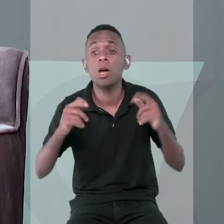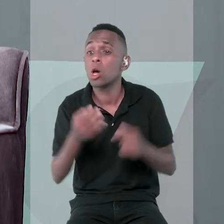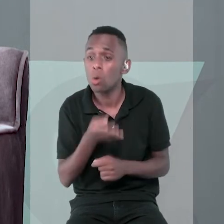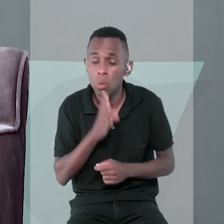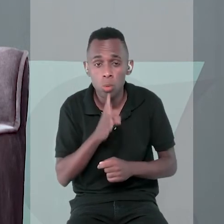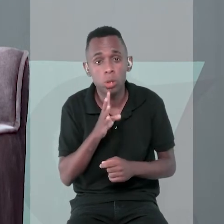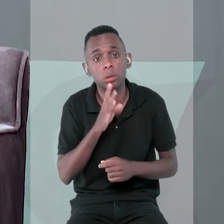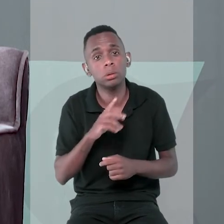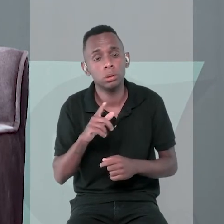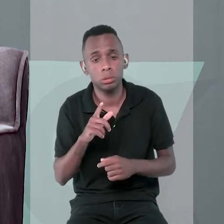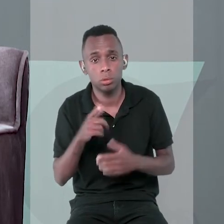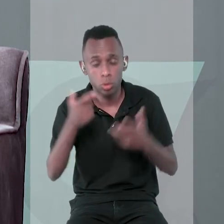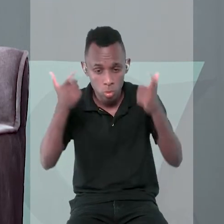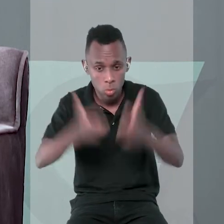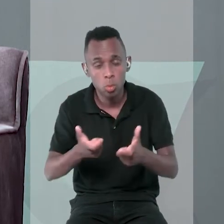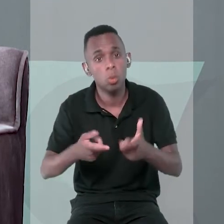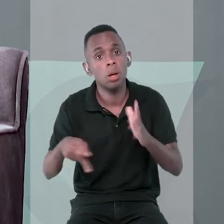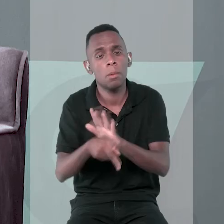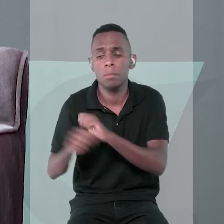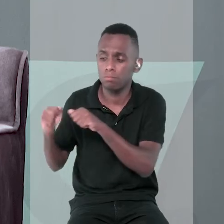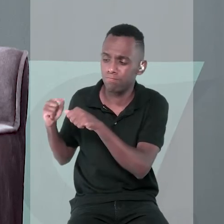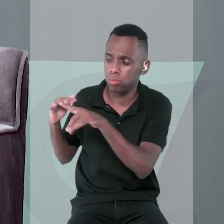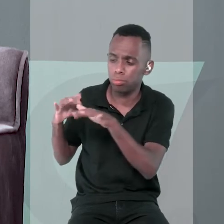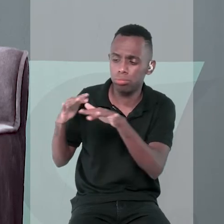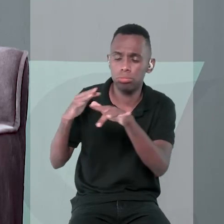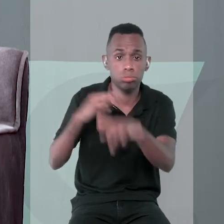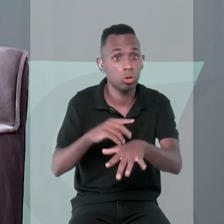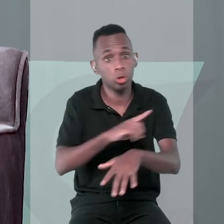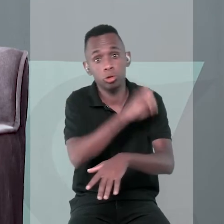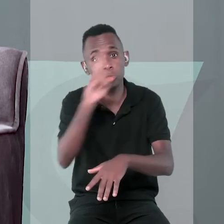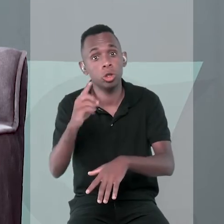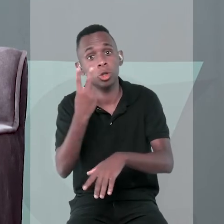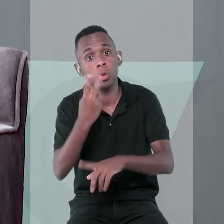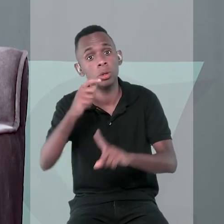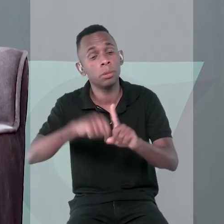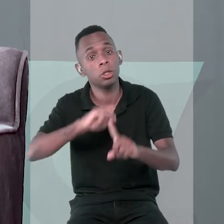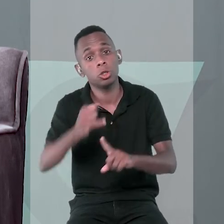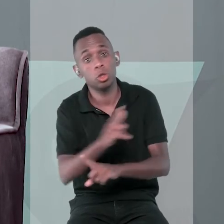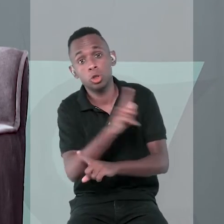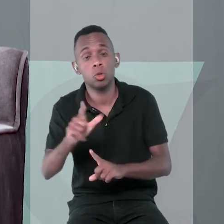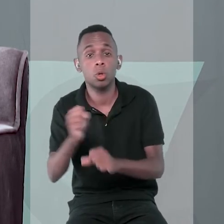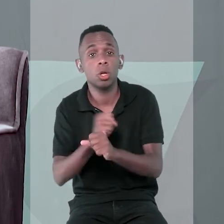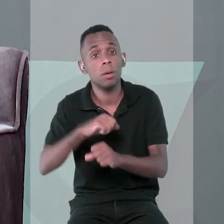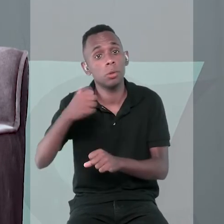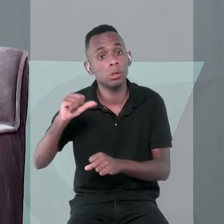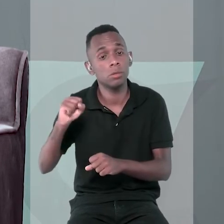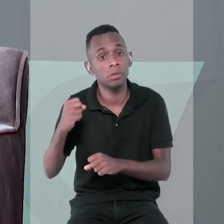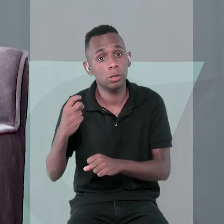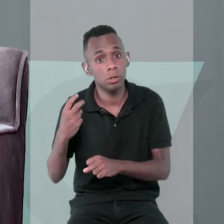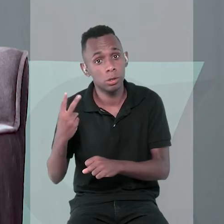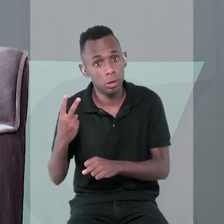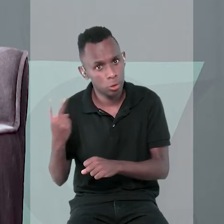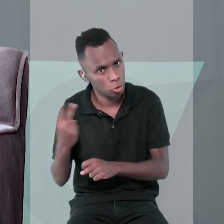conhecer o Largo da Soledade, aonde entra o Exército Libertador no dia 2 de julho de 1823, ali que se dá a independência do Brasil,